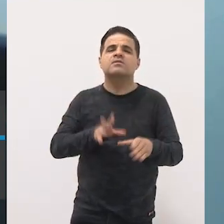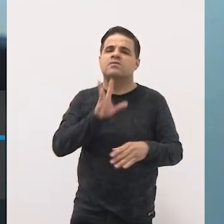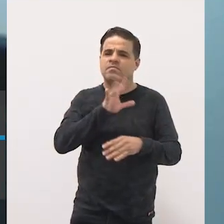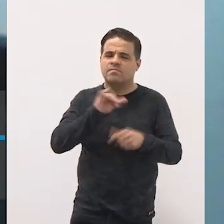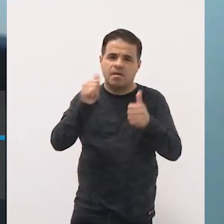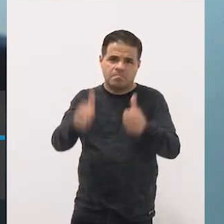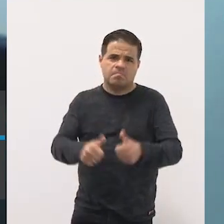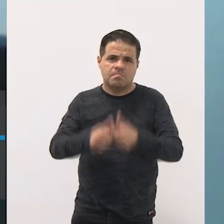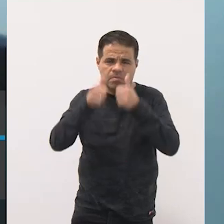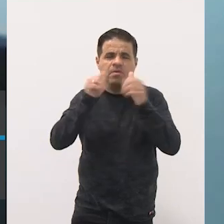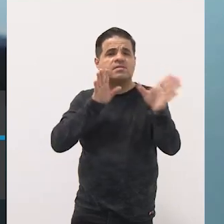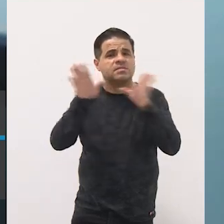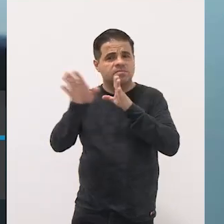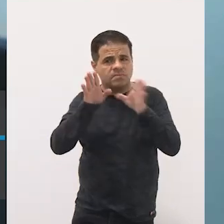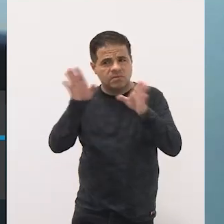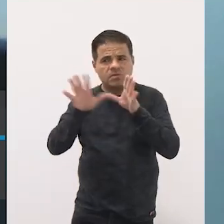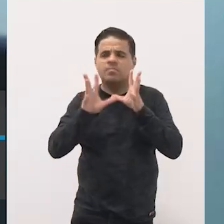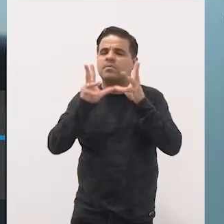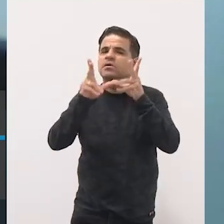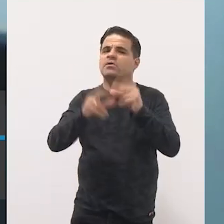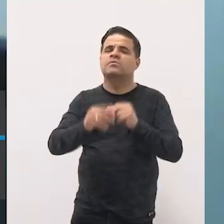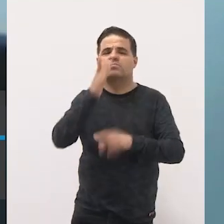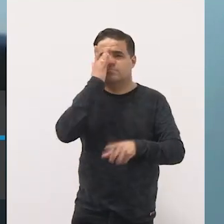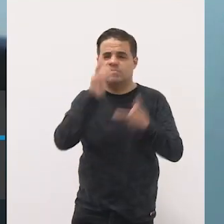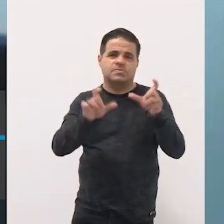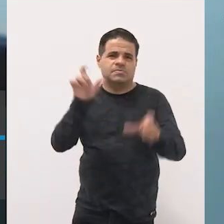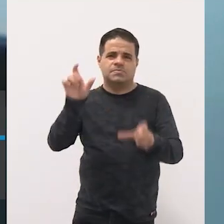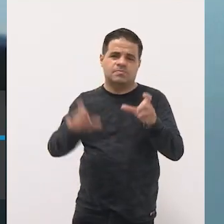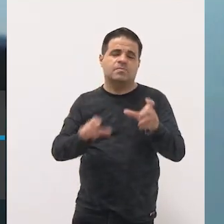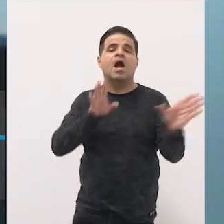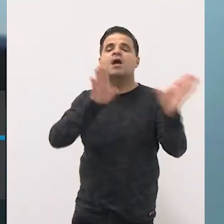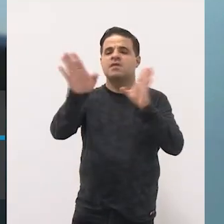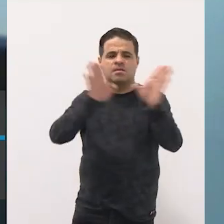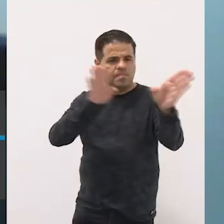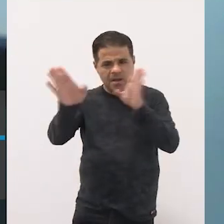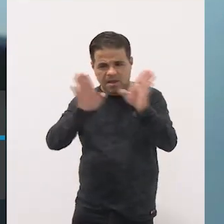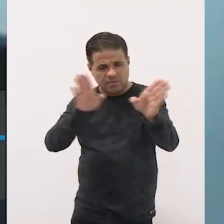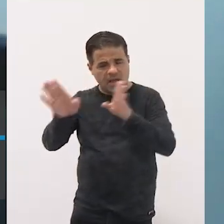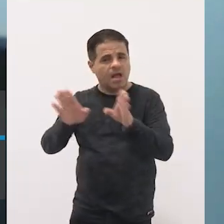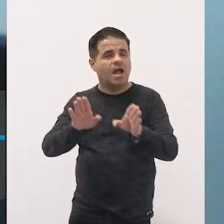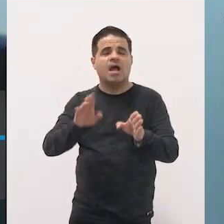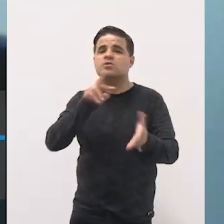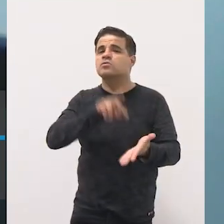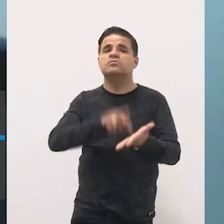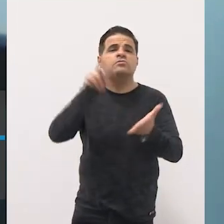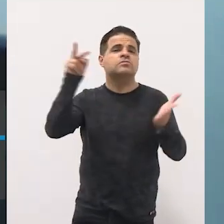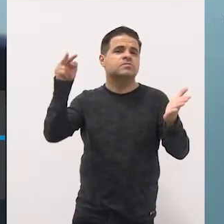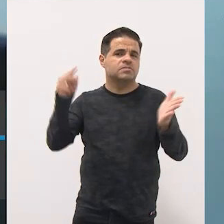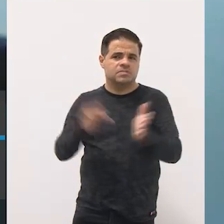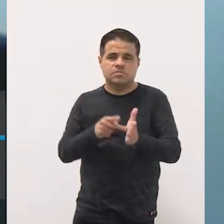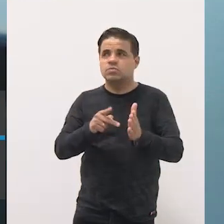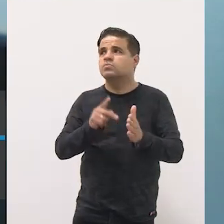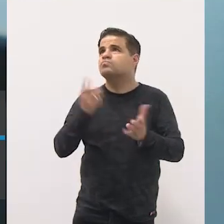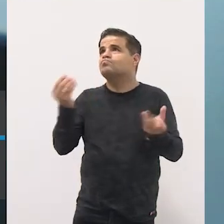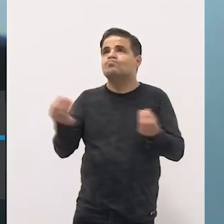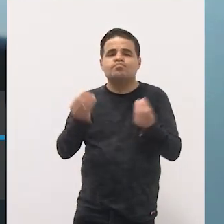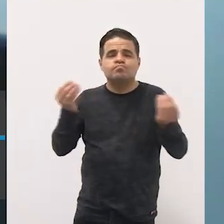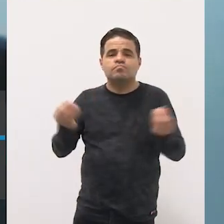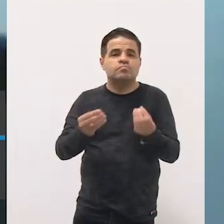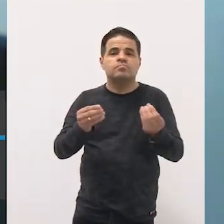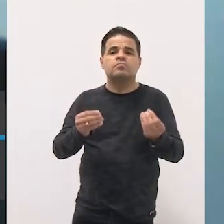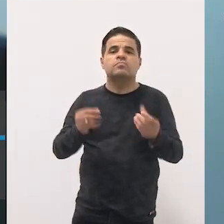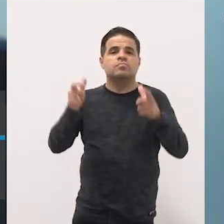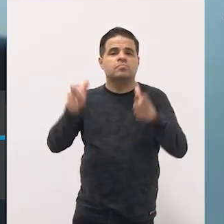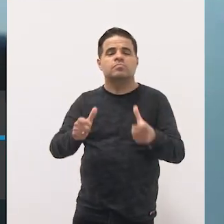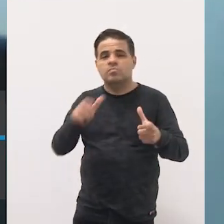a acessibilidade para todas as pessoas. Então, a acessibilidade não significa um